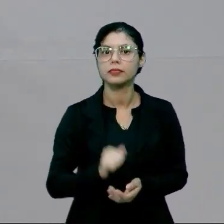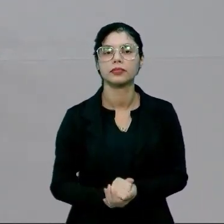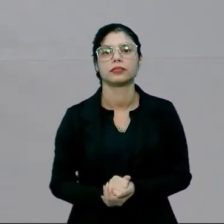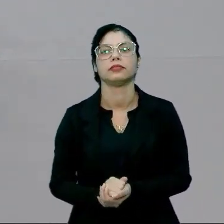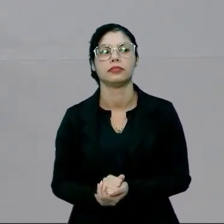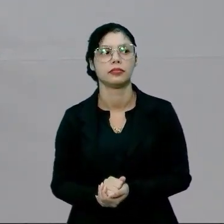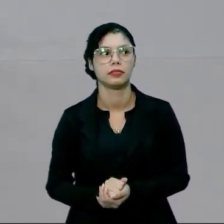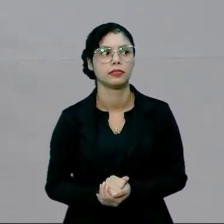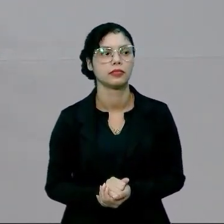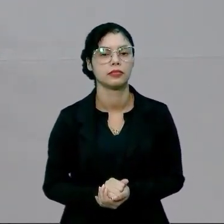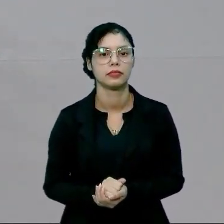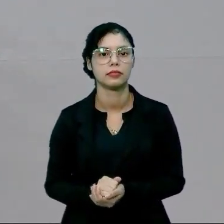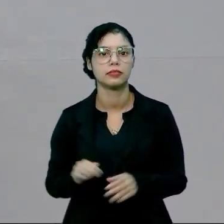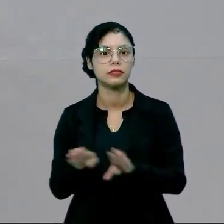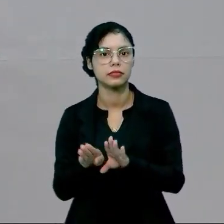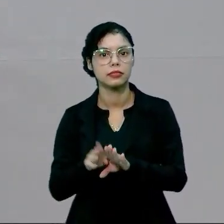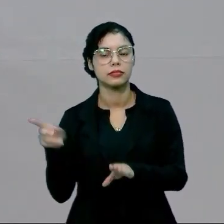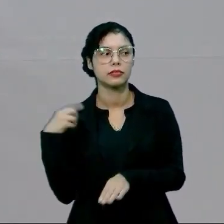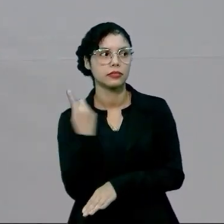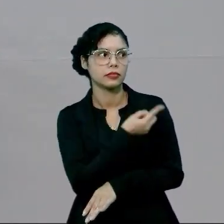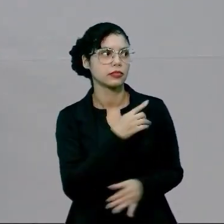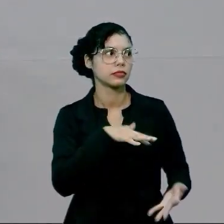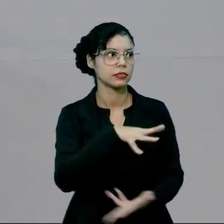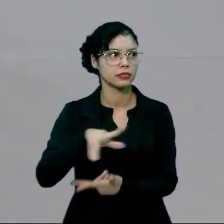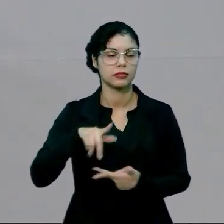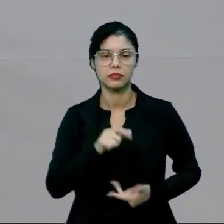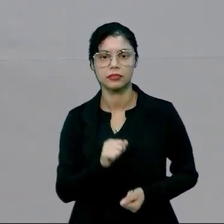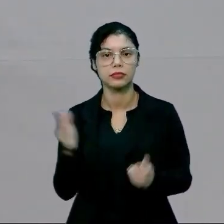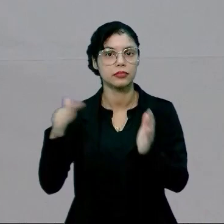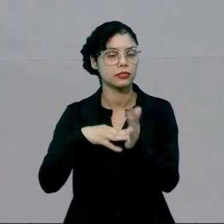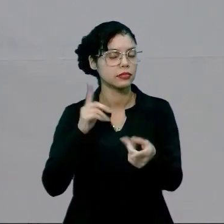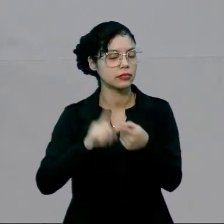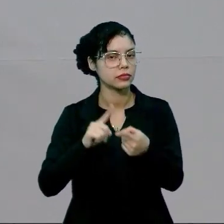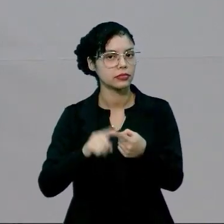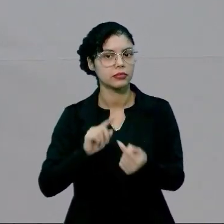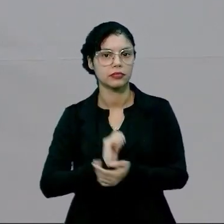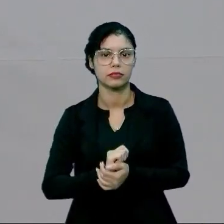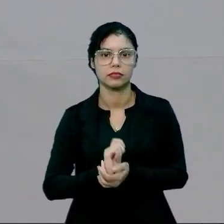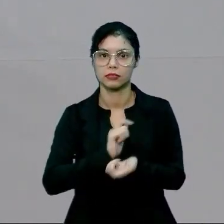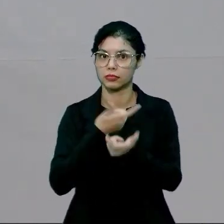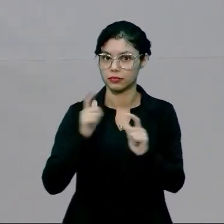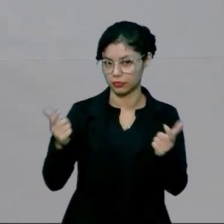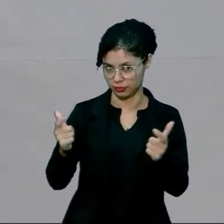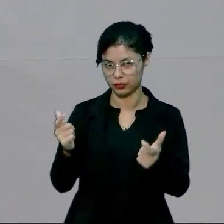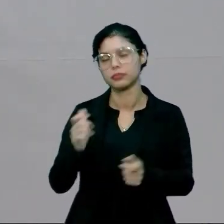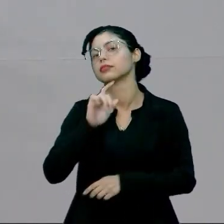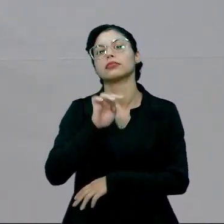aqui no nosso planeta. Até porque, graças à sua